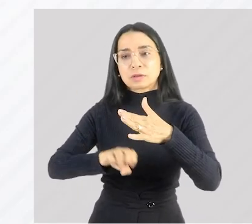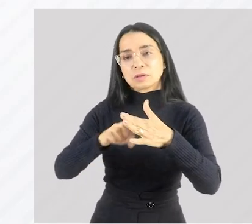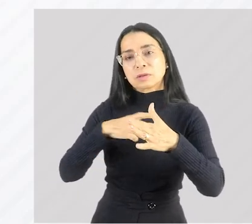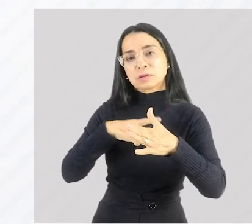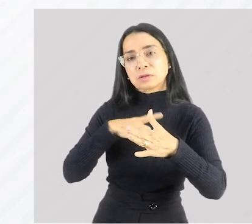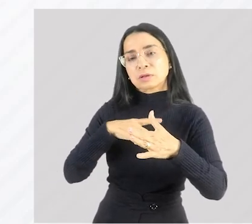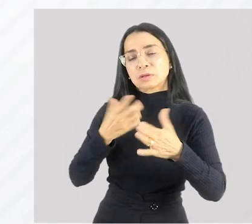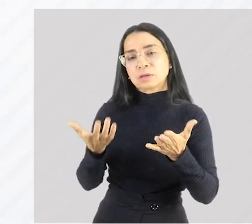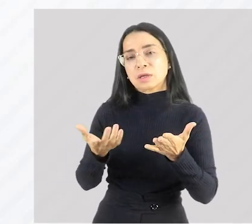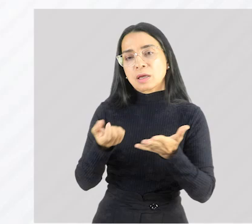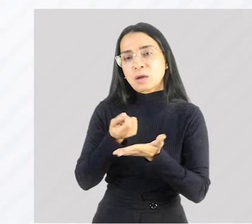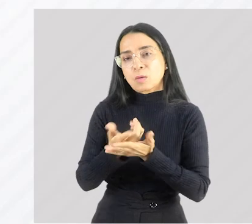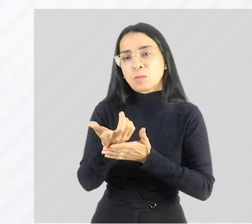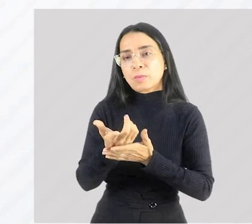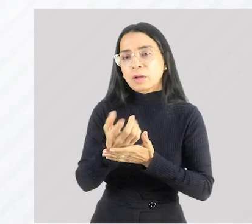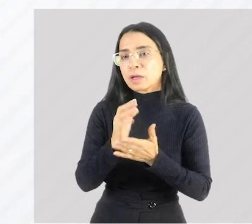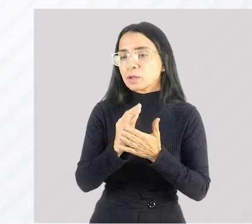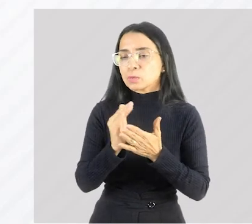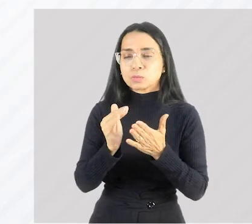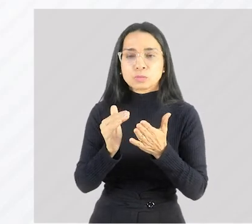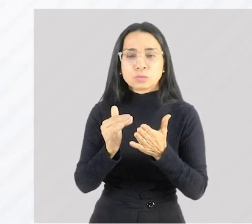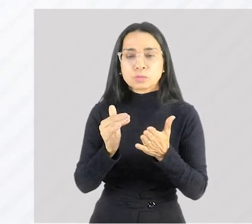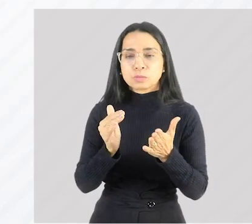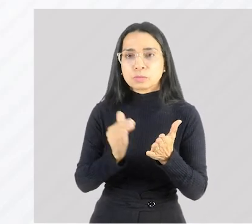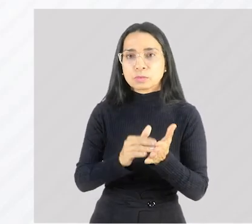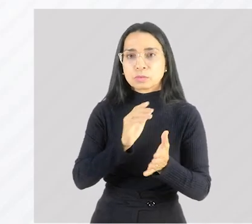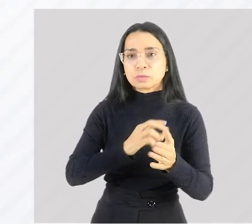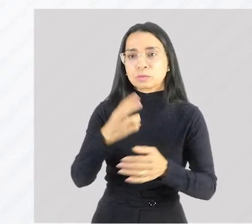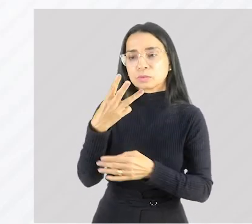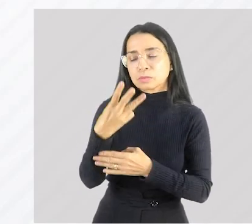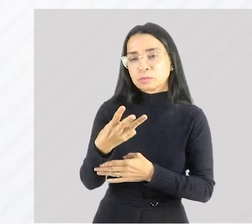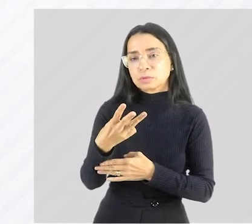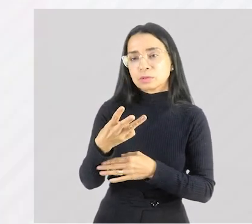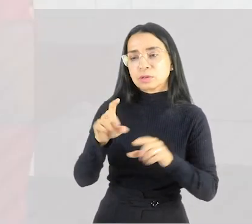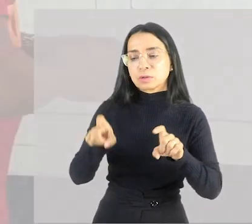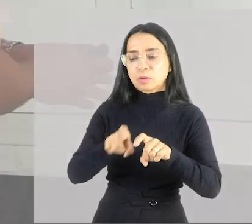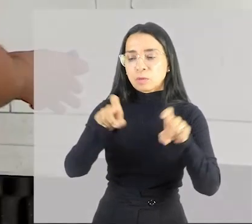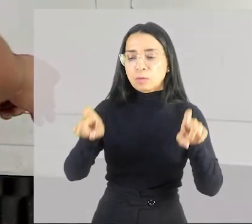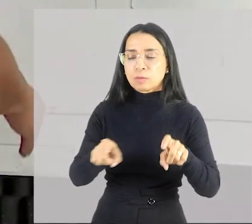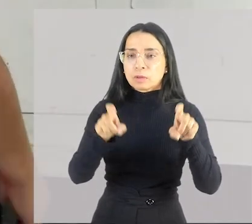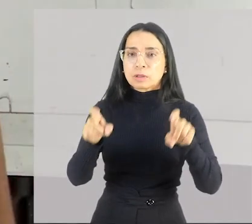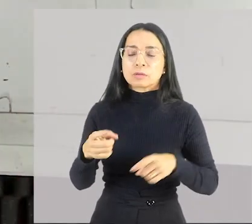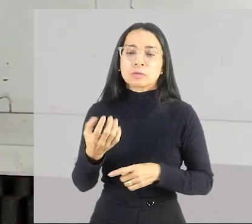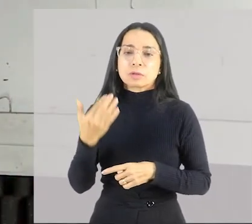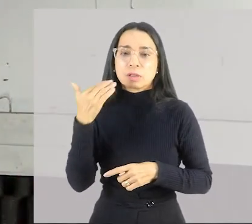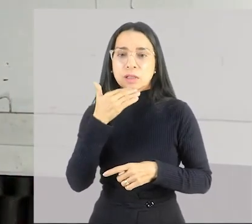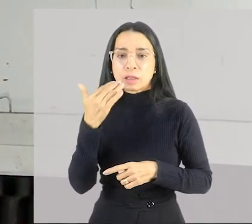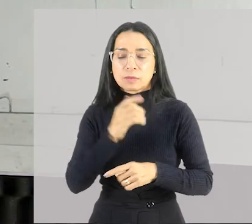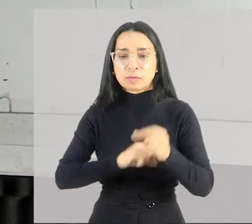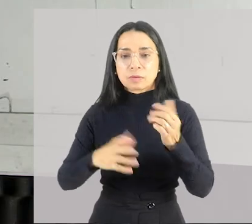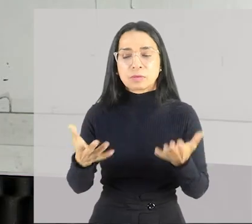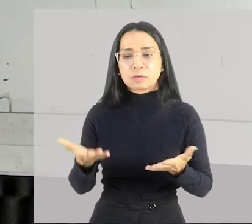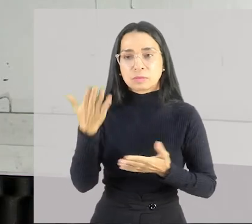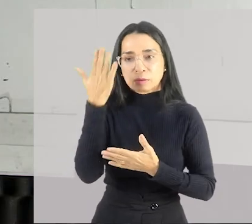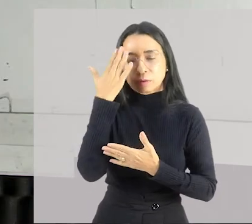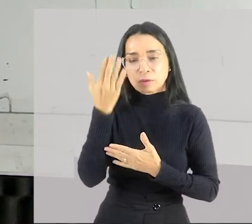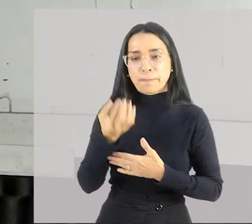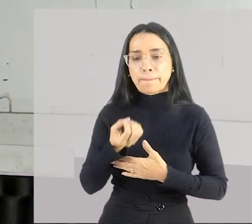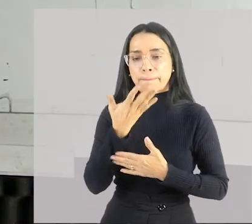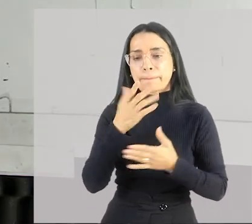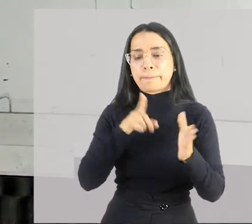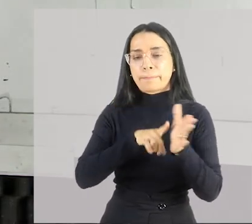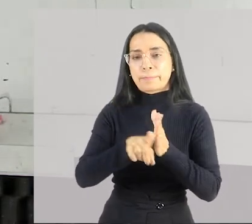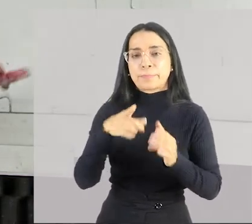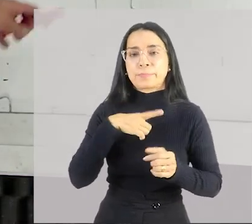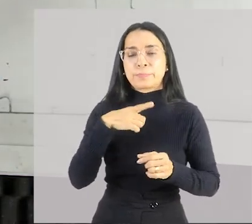lev em sua compra todos os três computadores defeituosos certo então vamos entender bem a questão né